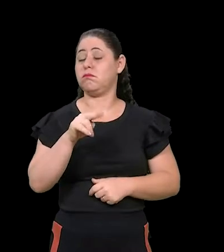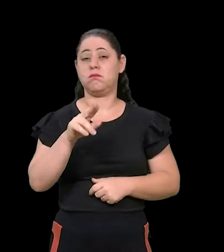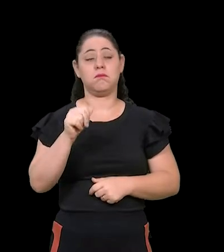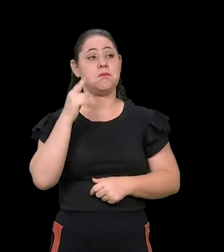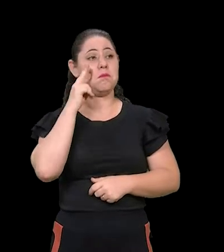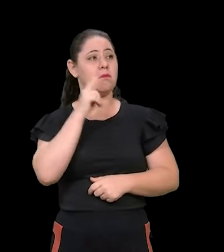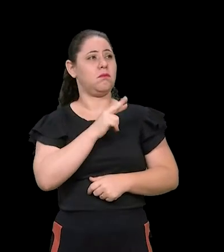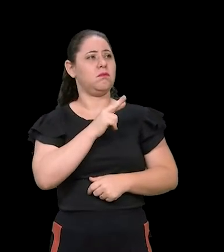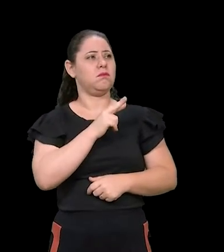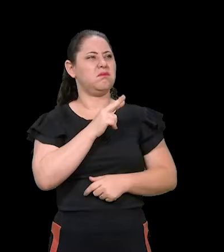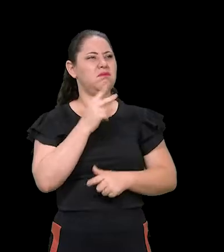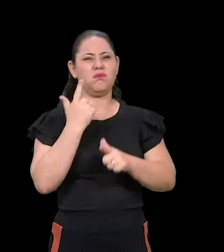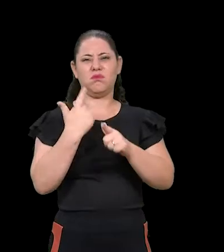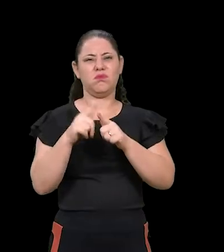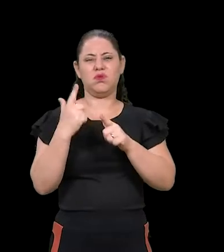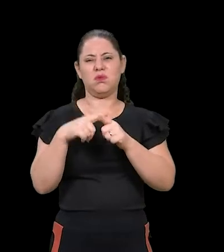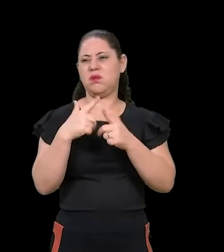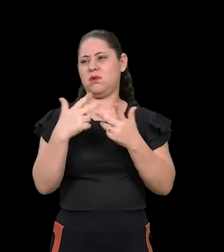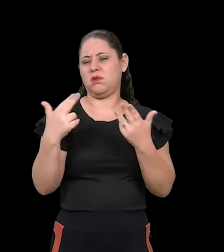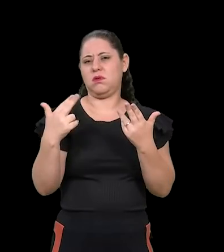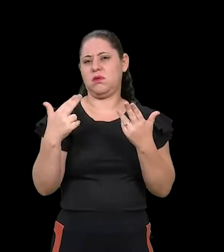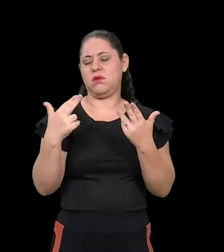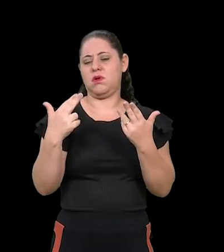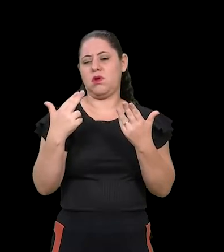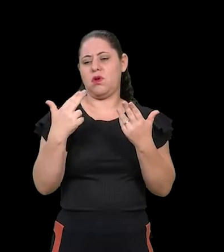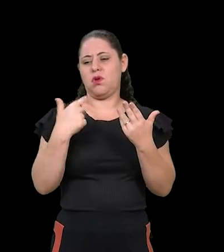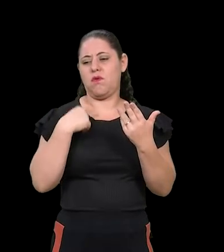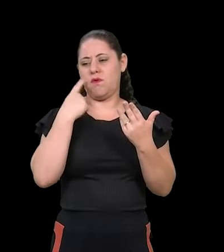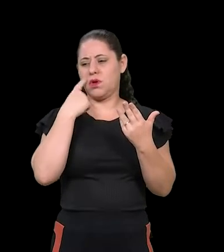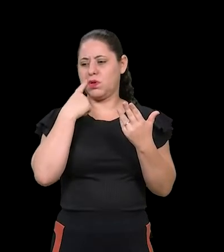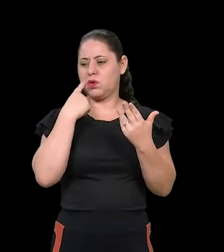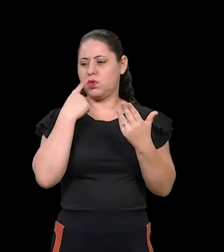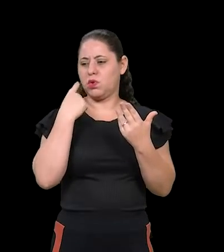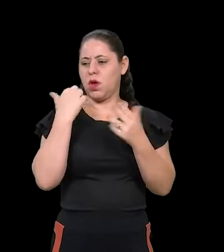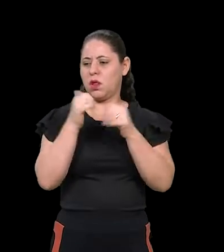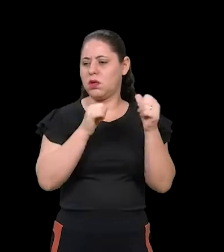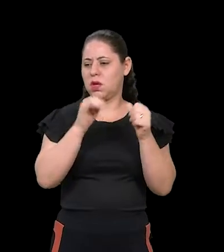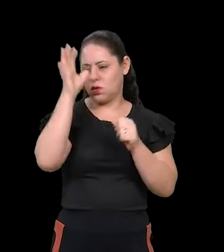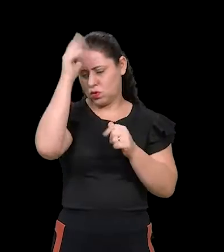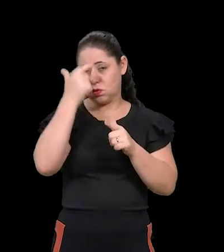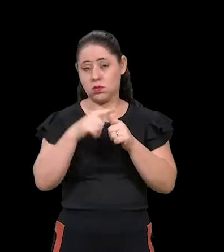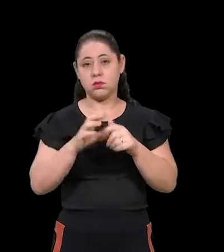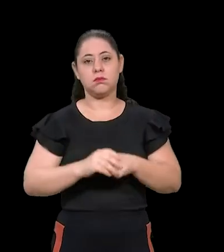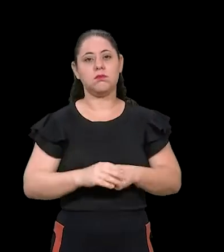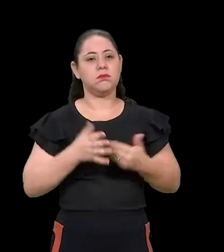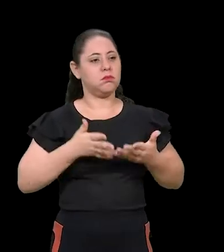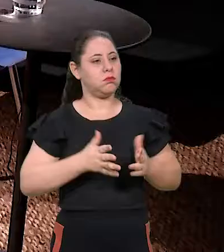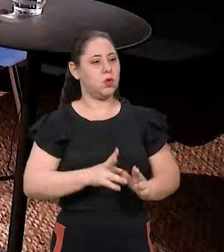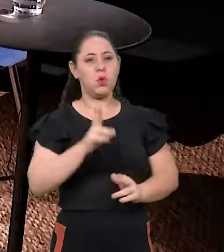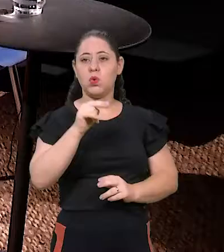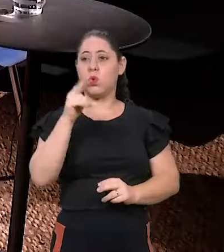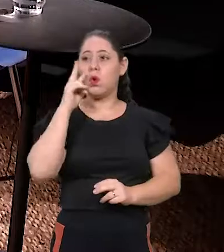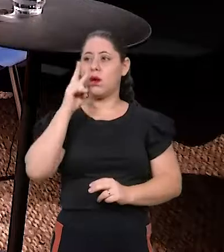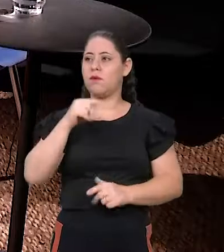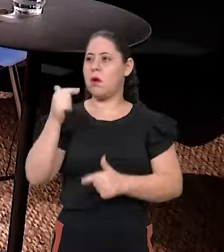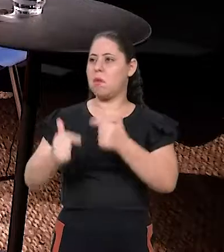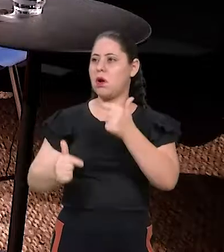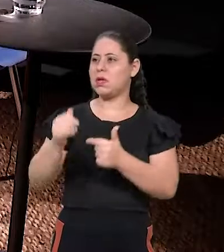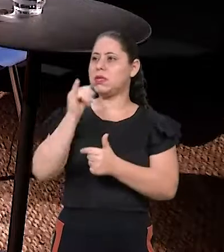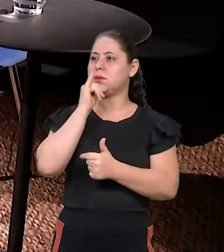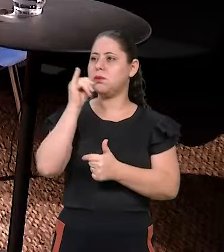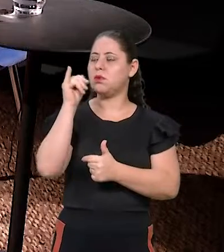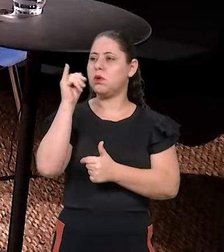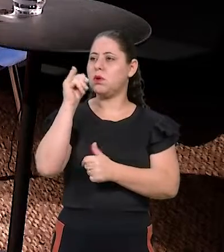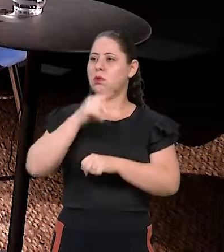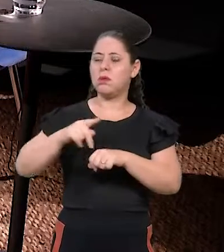vejo, eu nunca vi, eu não vejo problema nas coisas, eu vejo como arrumar solução para cada coisa. Olha, desde que eu nasci, eu